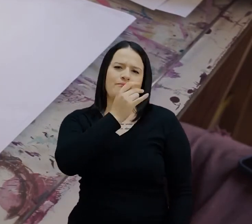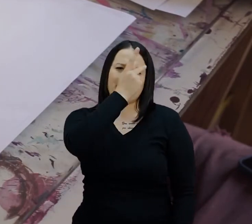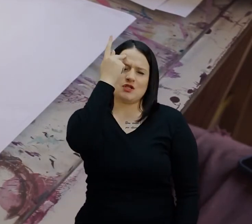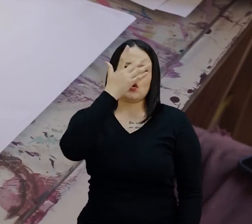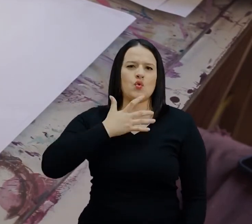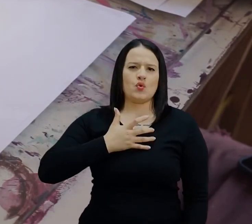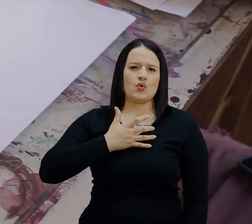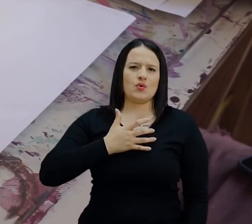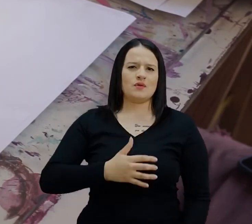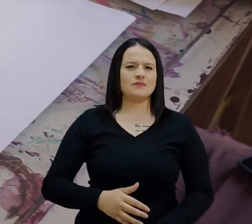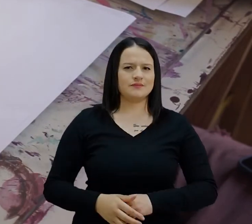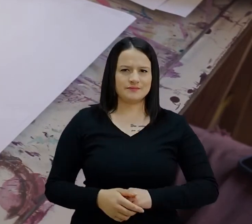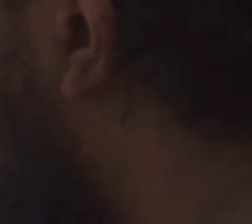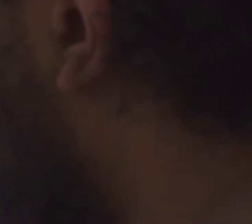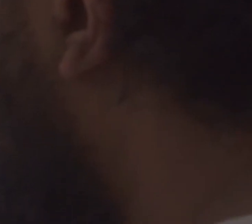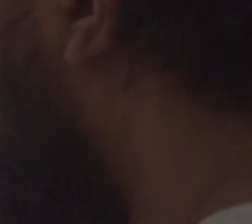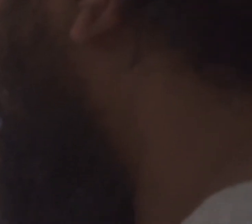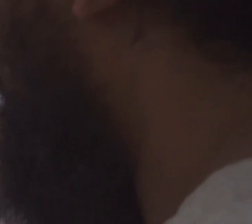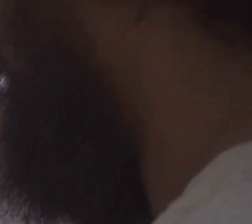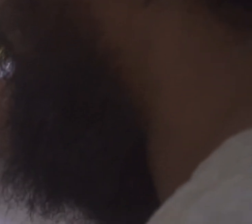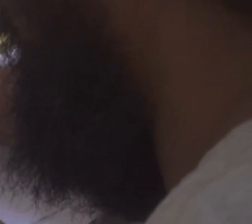codinome do escritor, né?